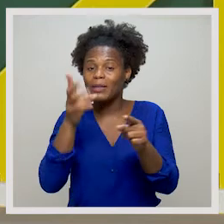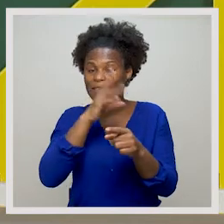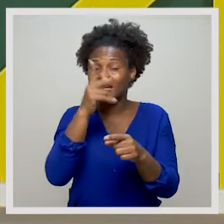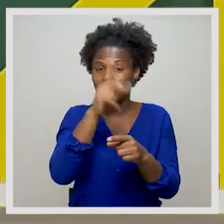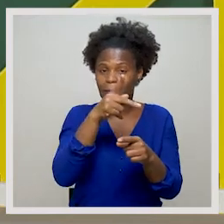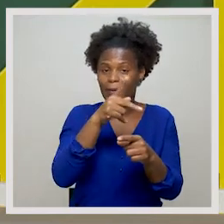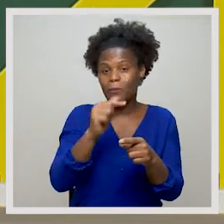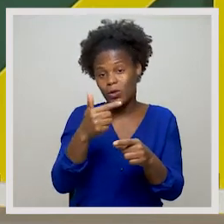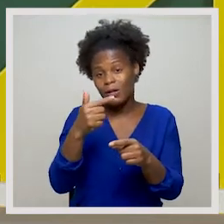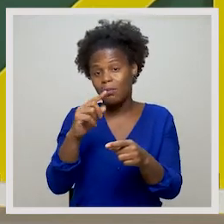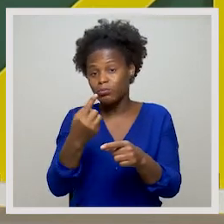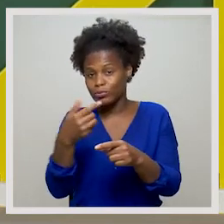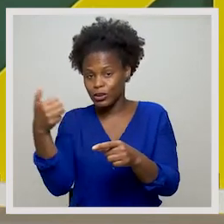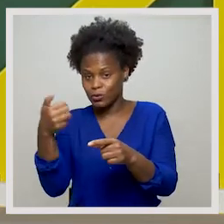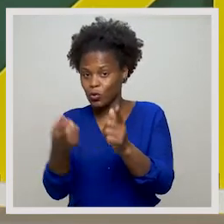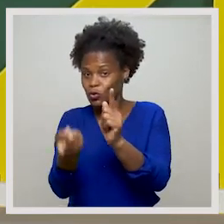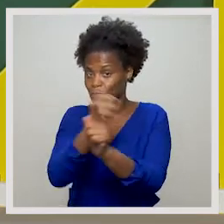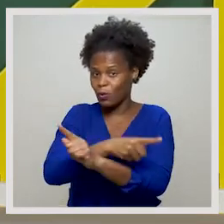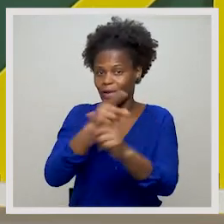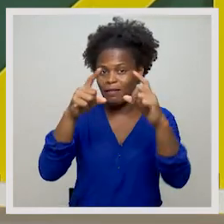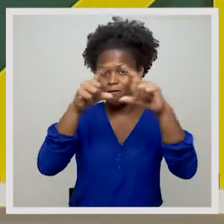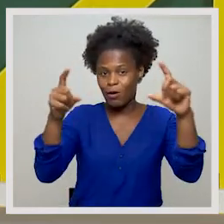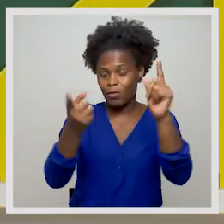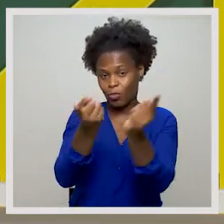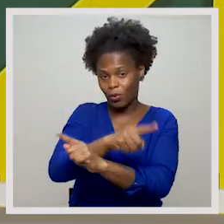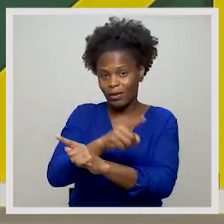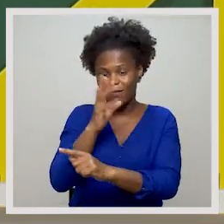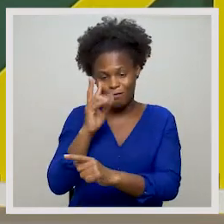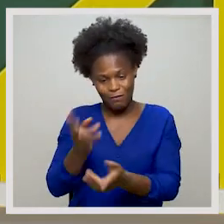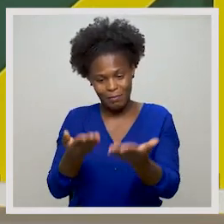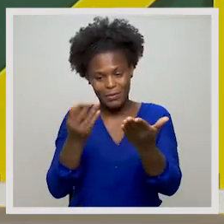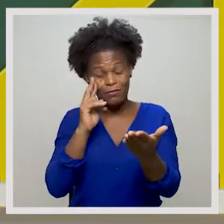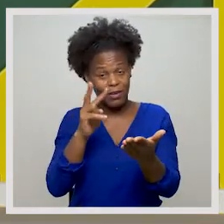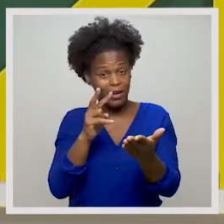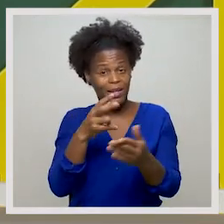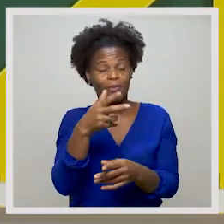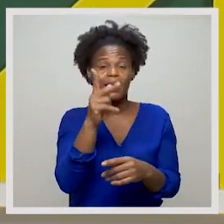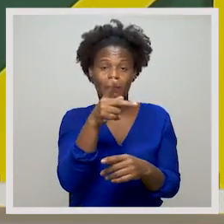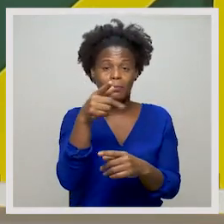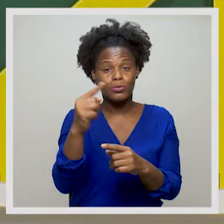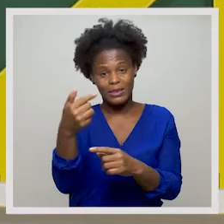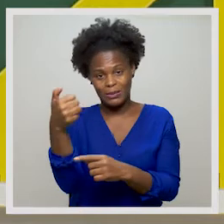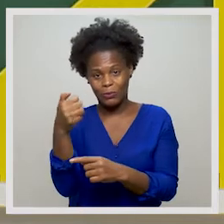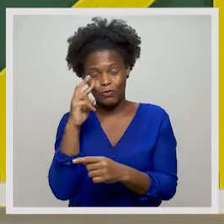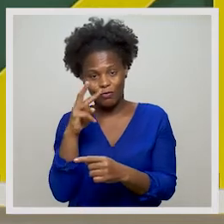por 5 na minha fórmula, vamos lá substituir. Substituir o K por